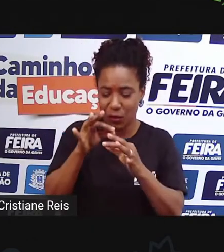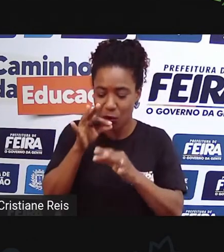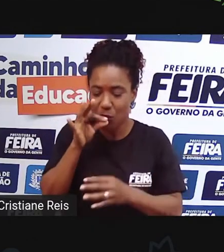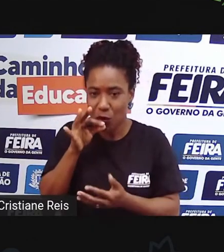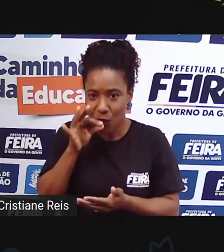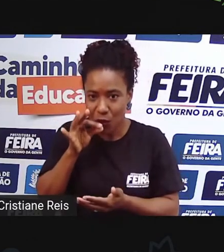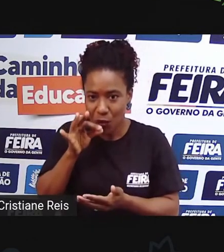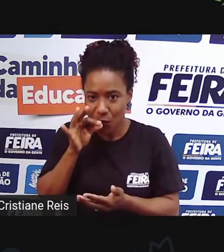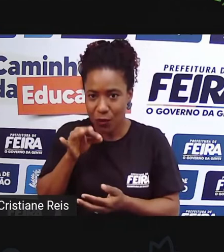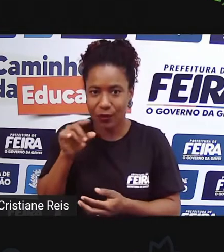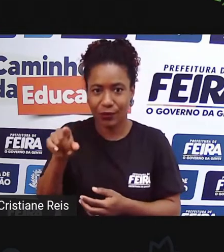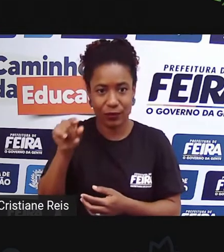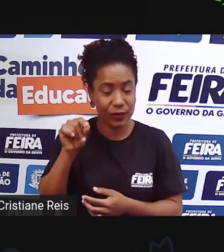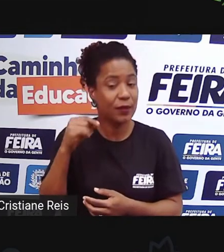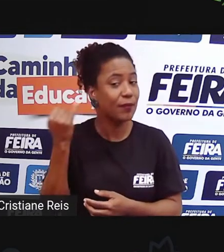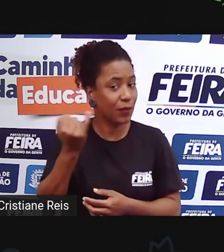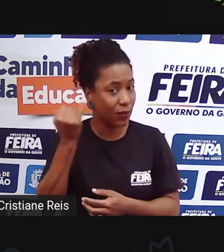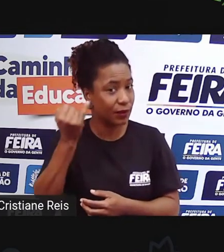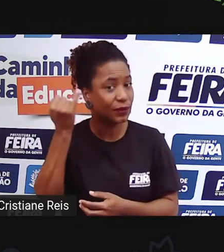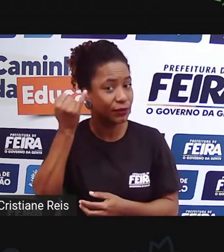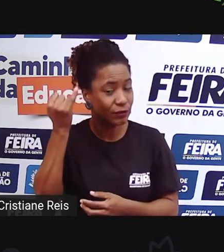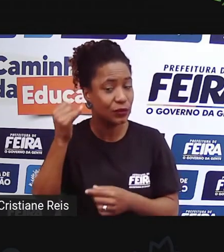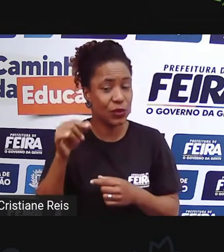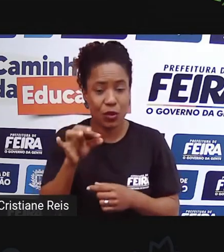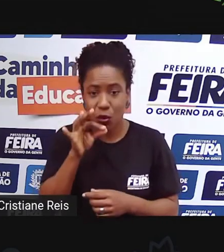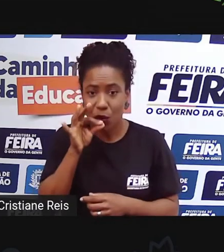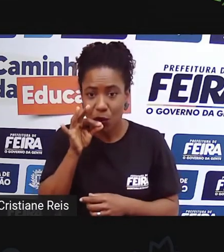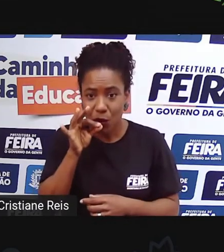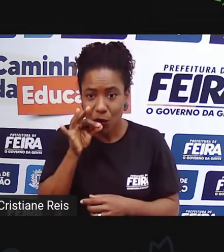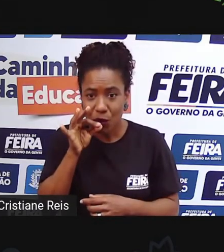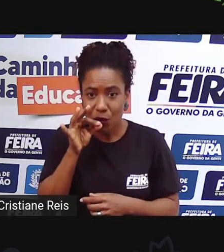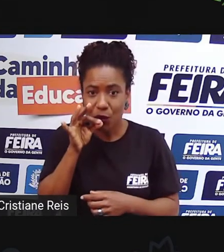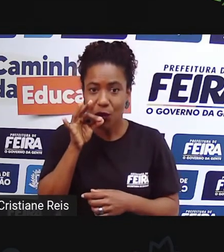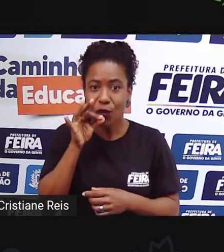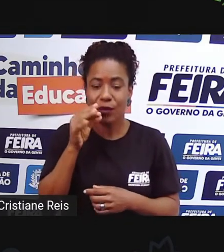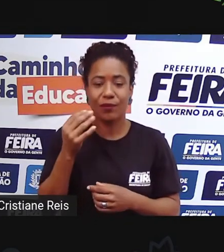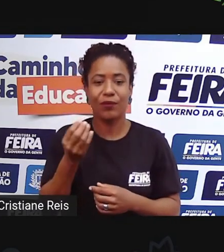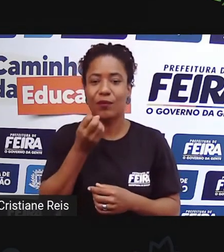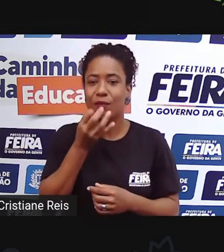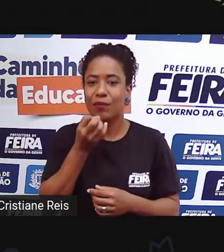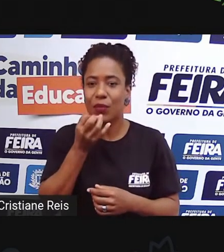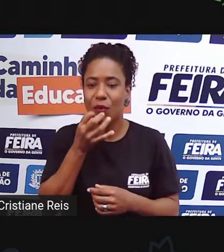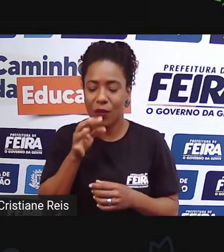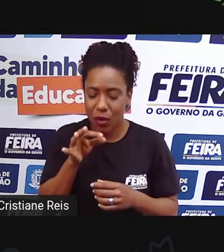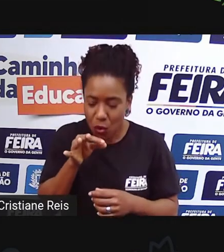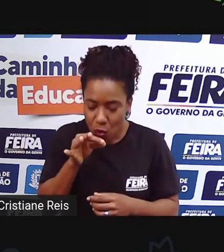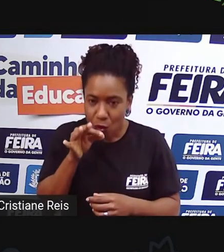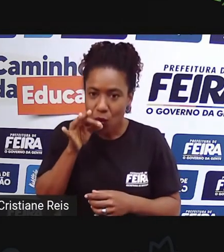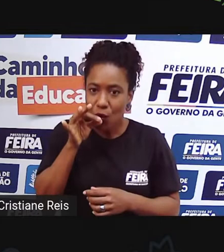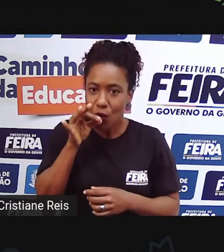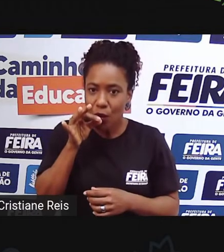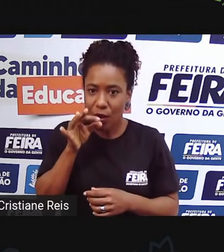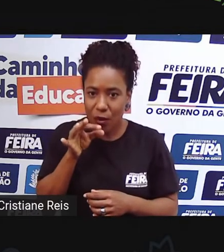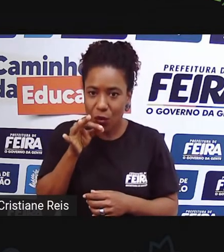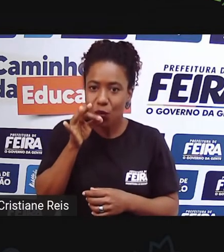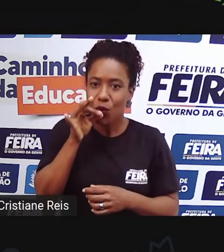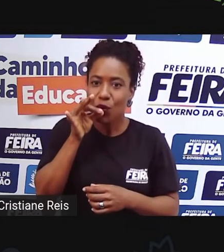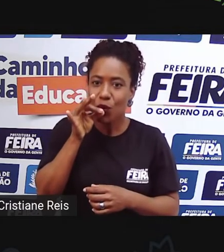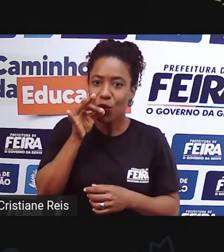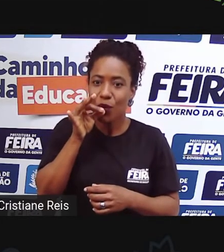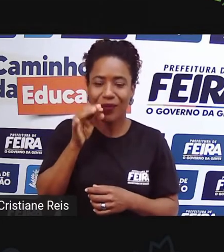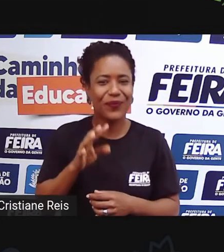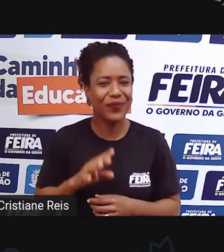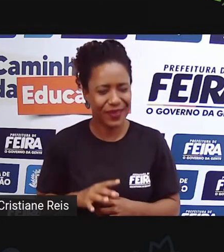têm em casa. É muito importante o canudo, porque ele que vai servir para a gente poder sugar o nosso papel. A brincadeira é de